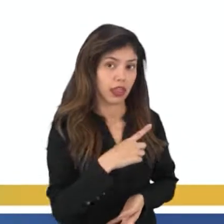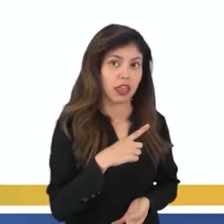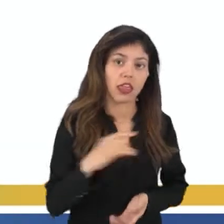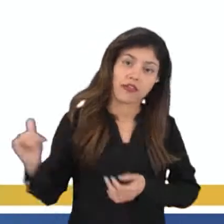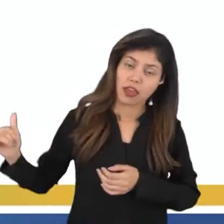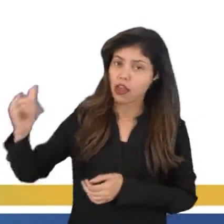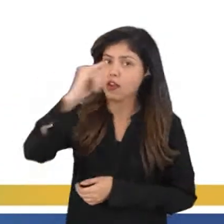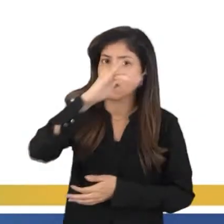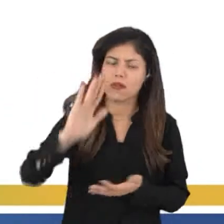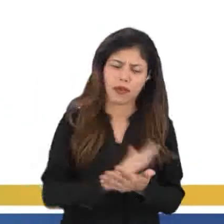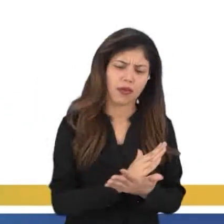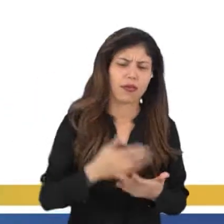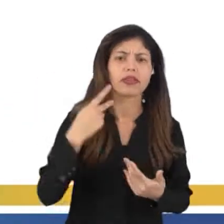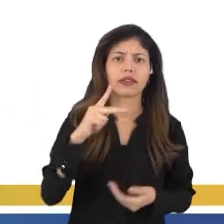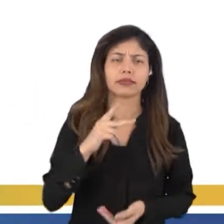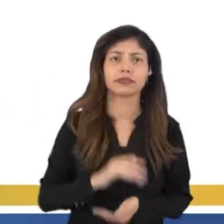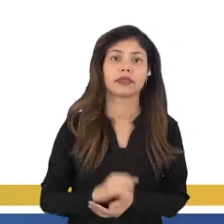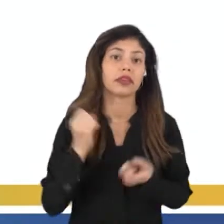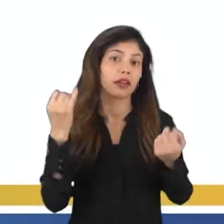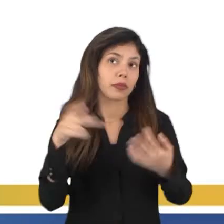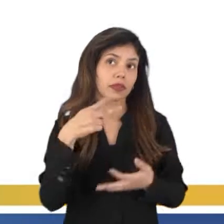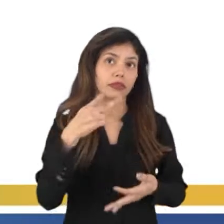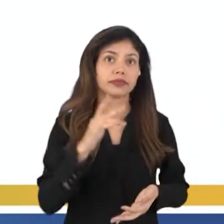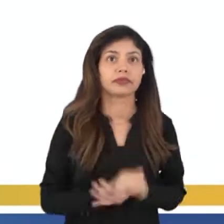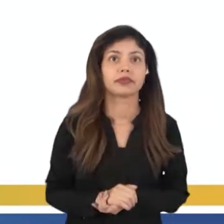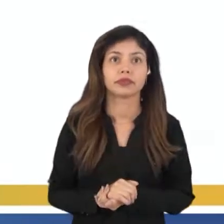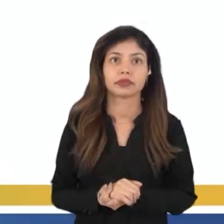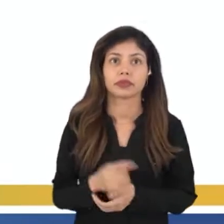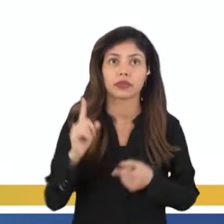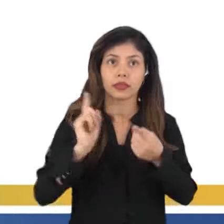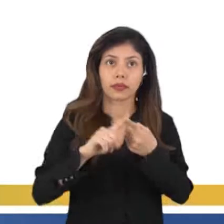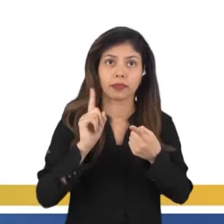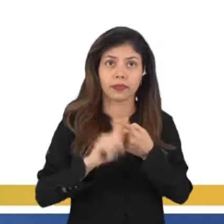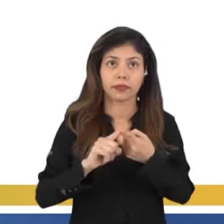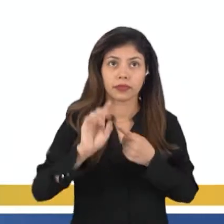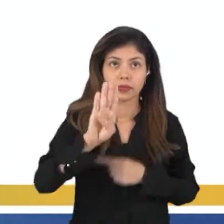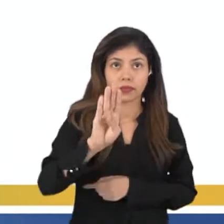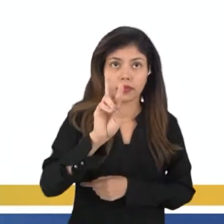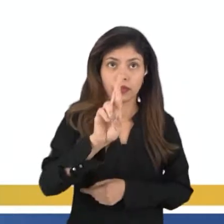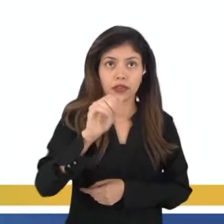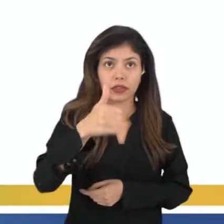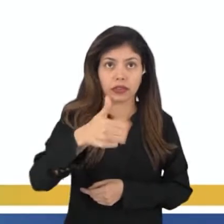uma delas, não sei, mas vamos citá-las. A número 1 aí na tela,